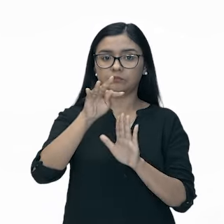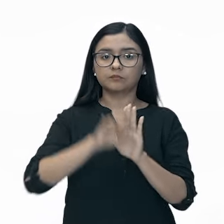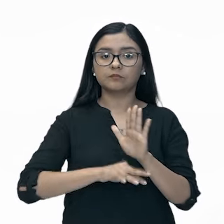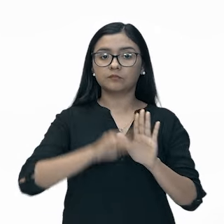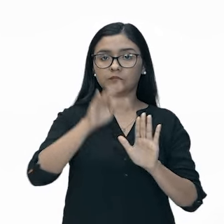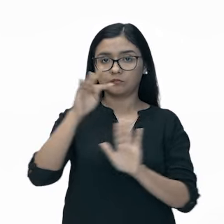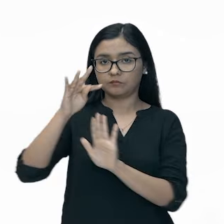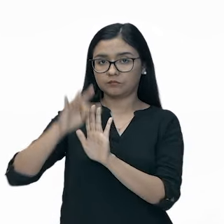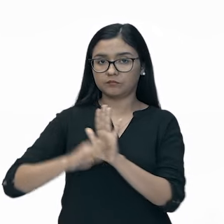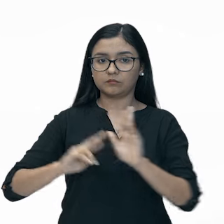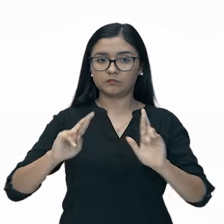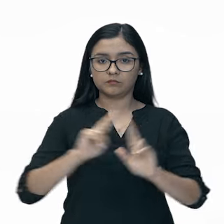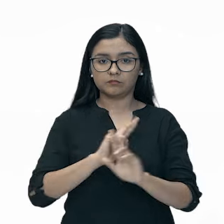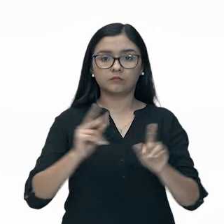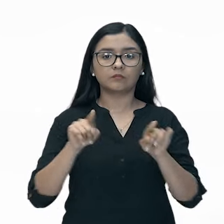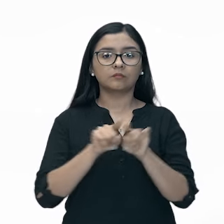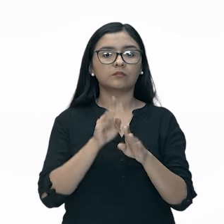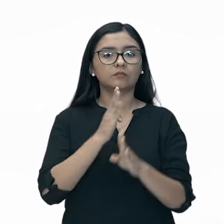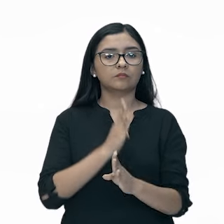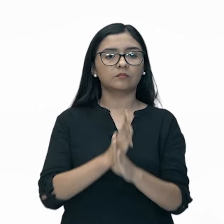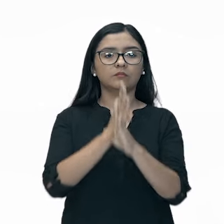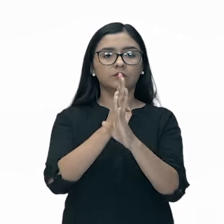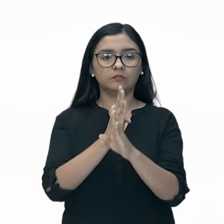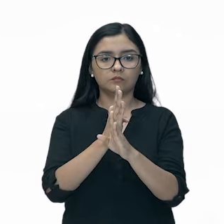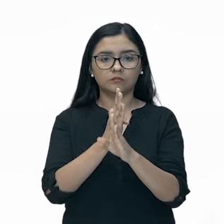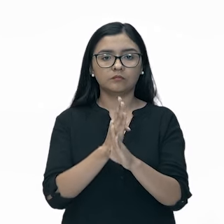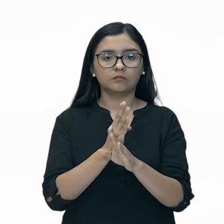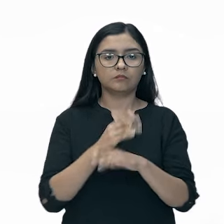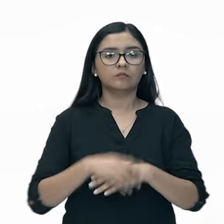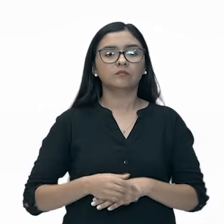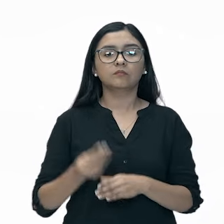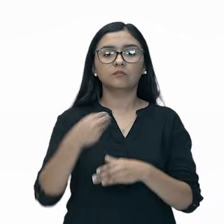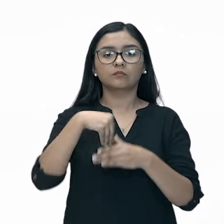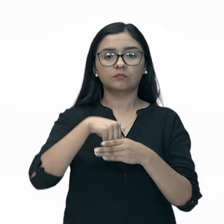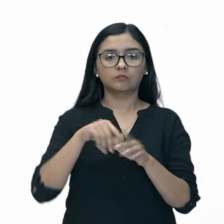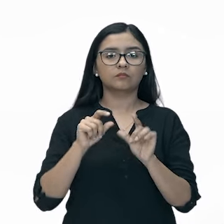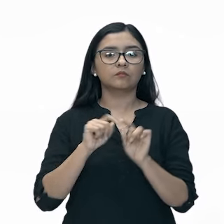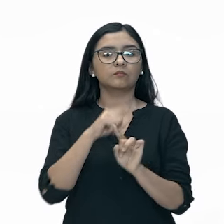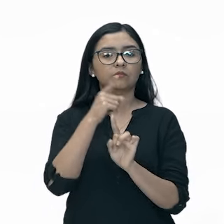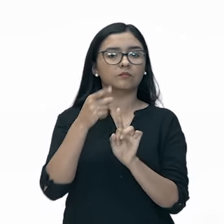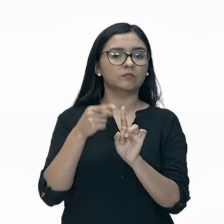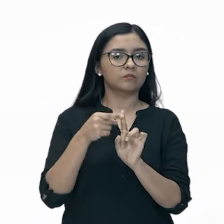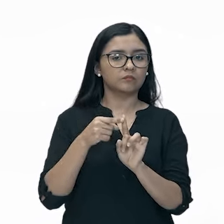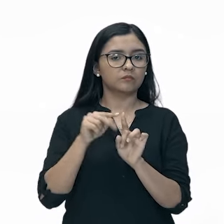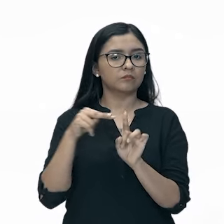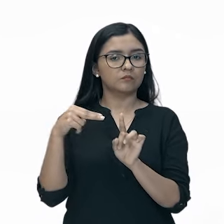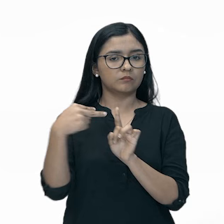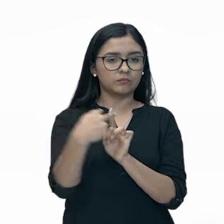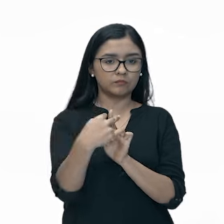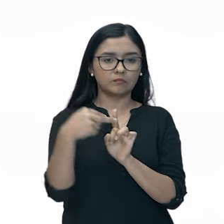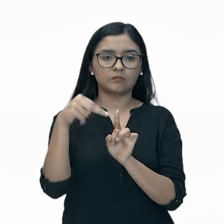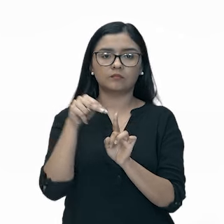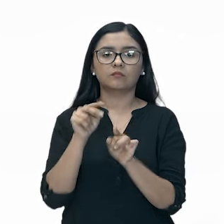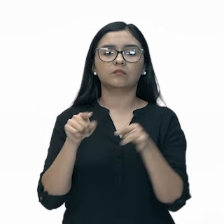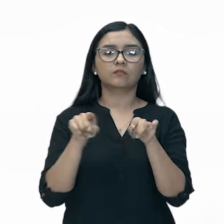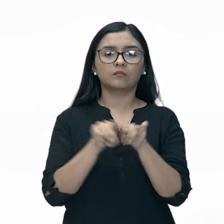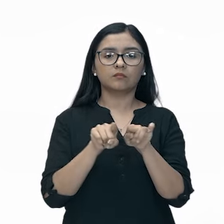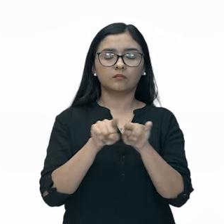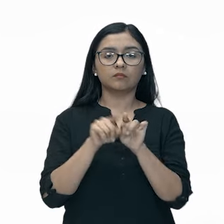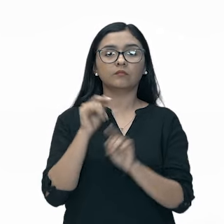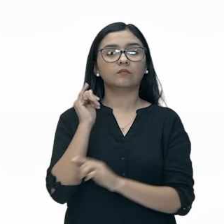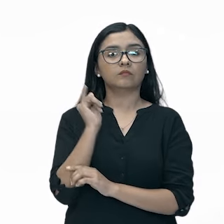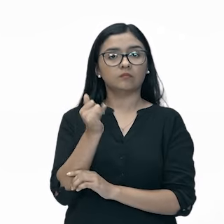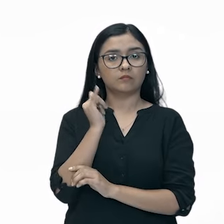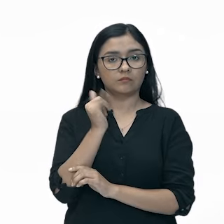textos e na identificação de posicionamentos assumidos objetivos e ponto de vista defendido pelo